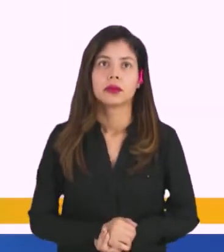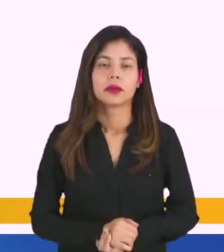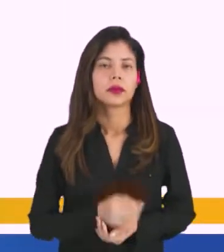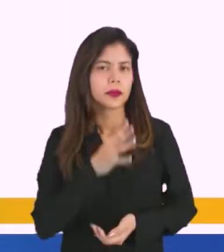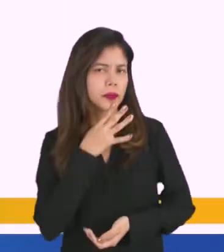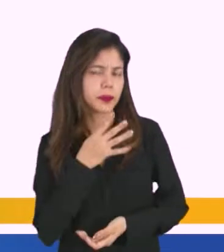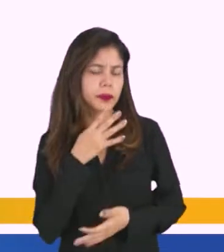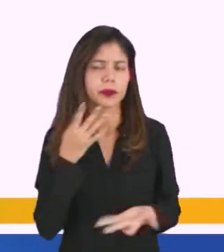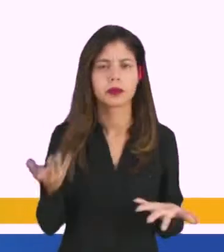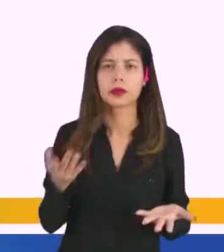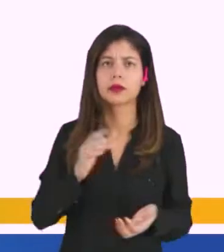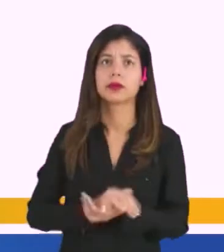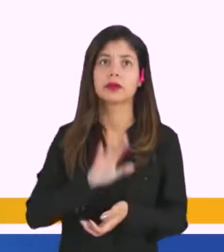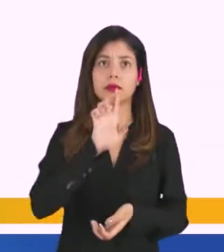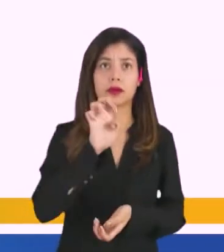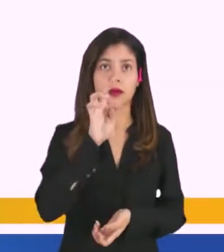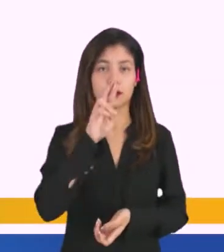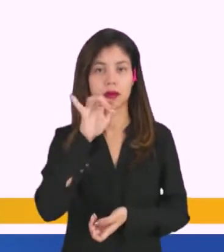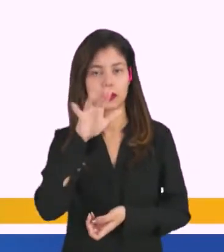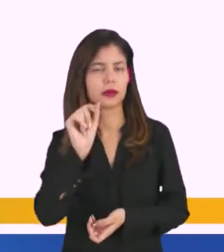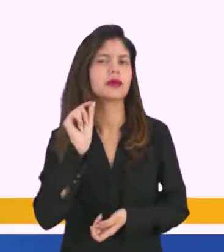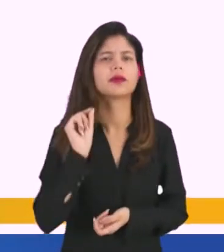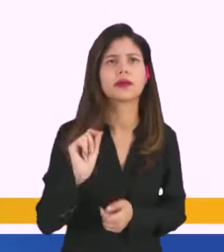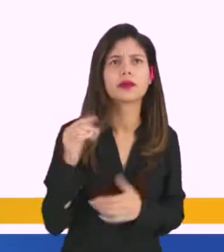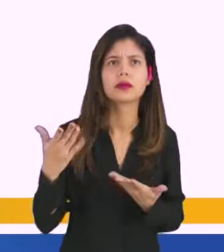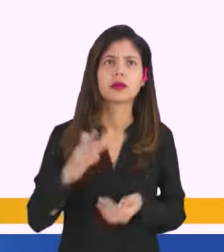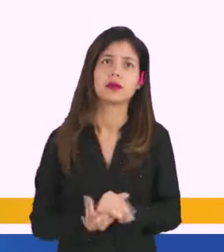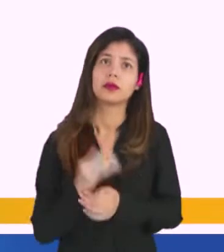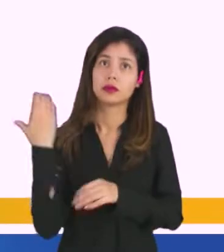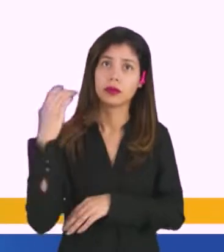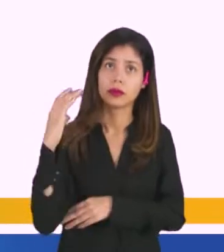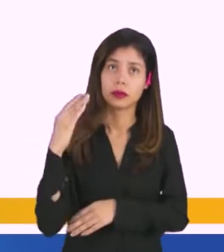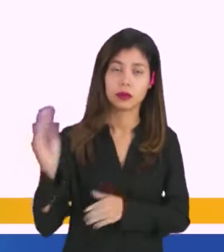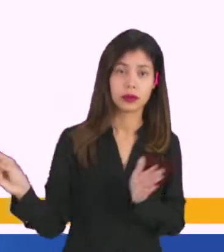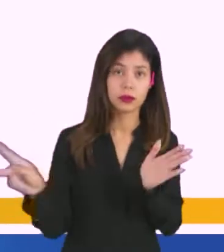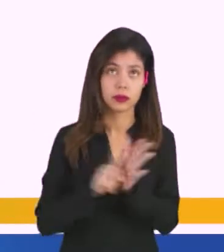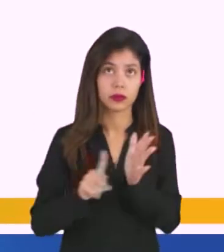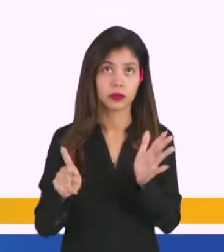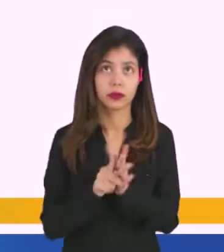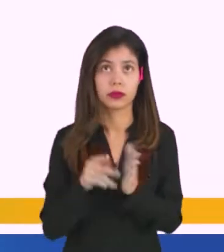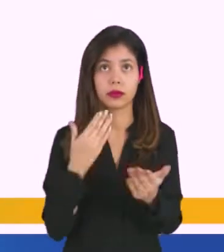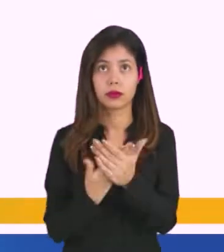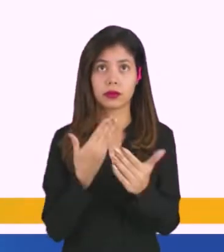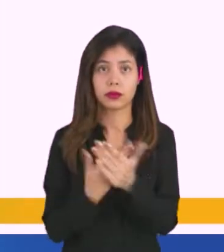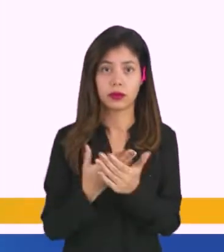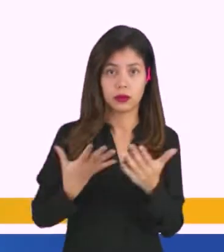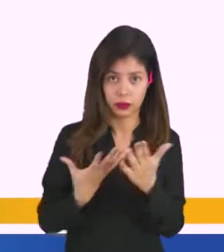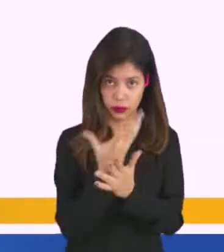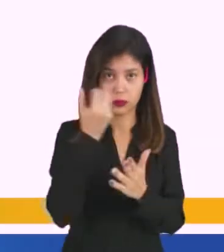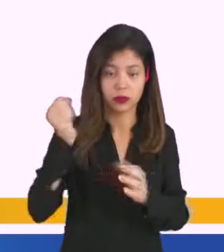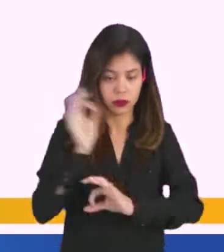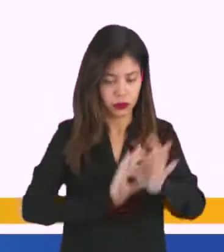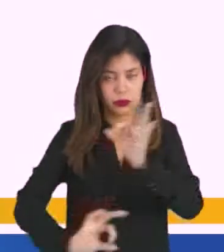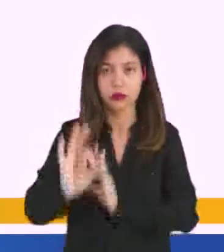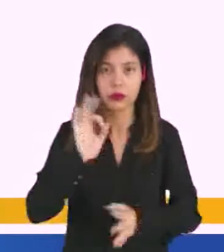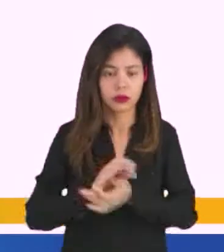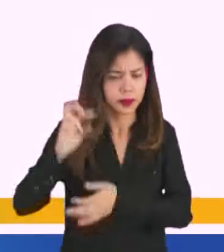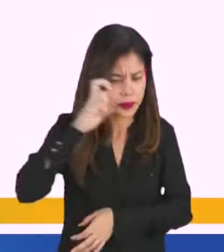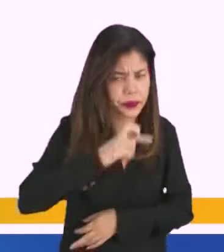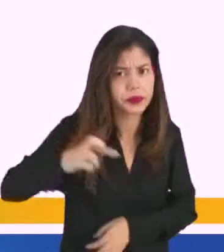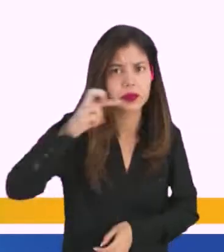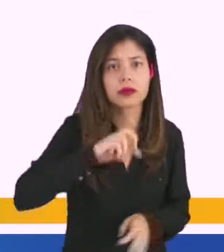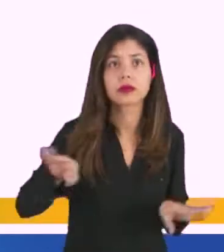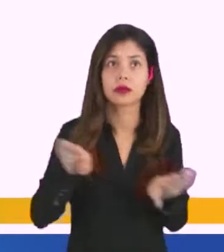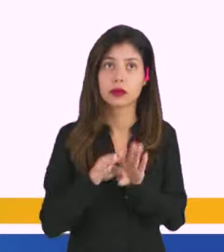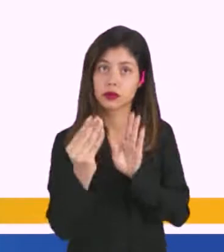Então vamos conhecer a estatística. O que é a estatística? Ela é uma ciência exata que estuda a coleta, a organização, a análise